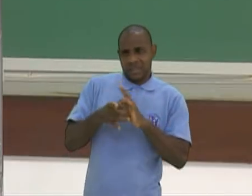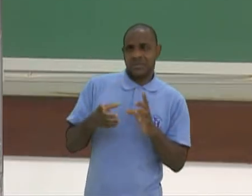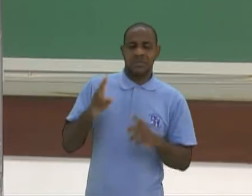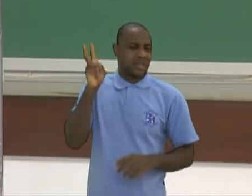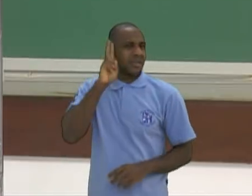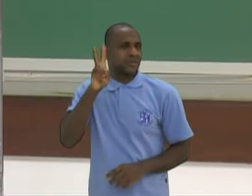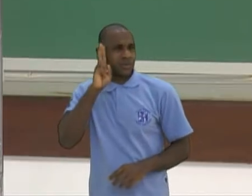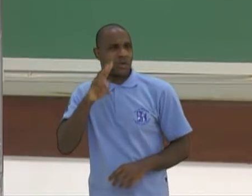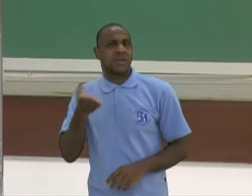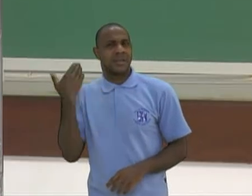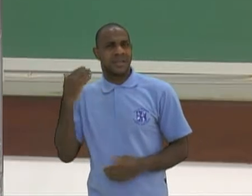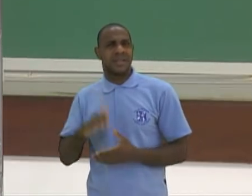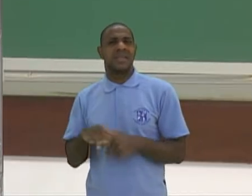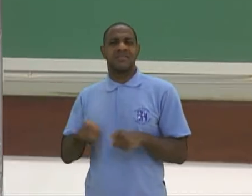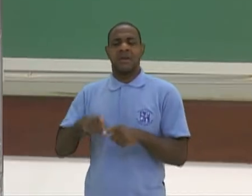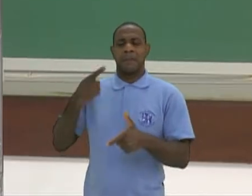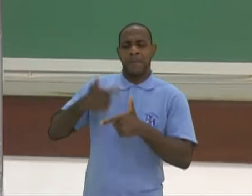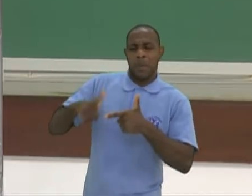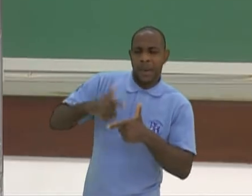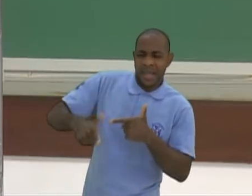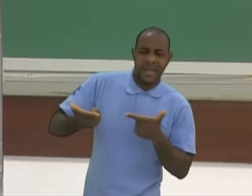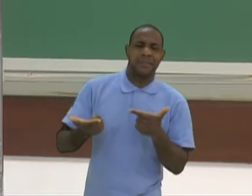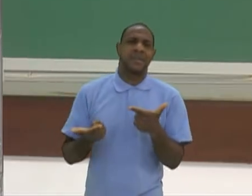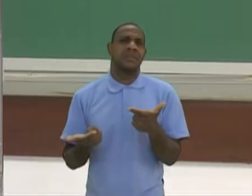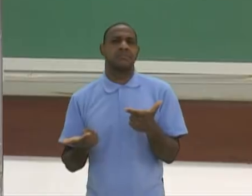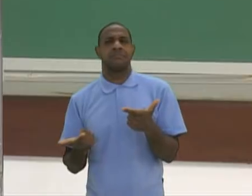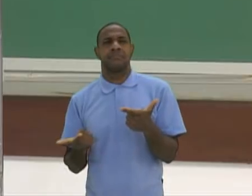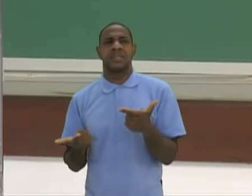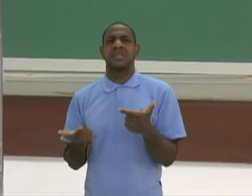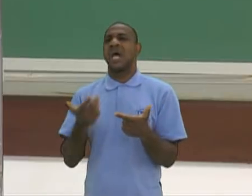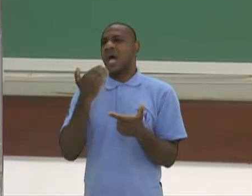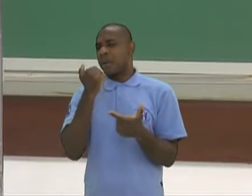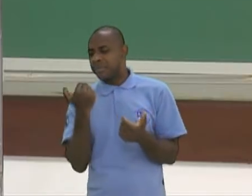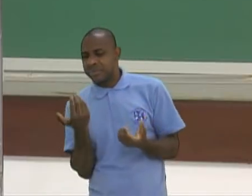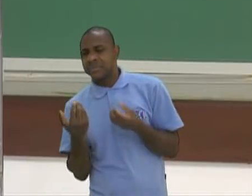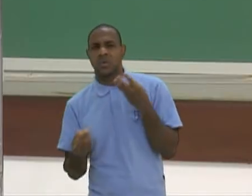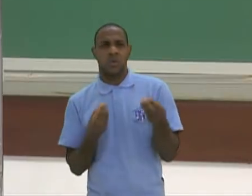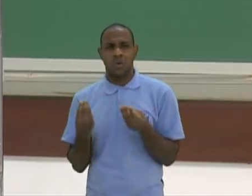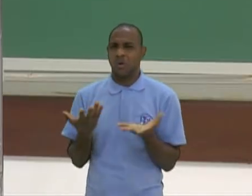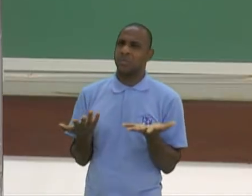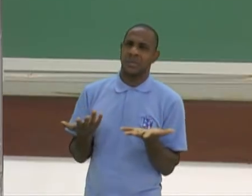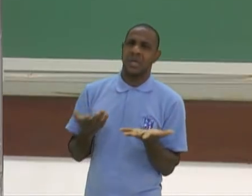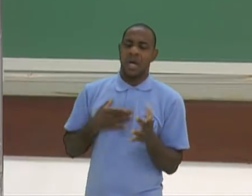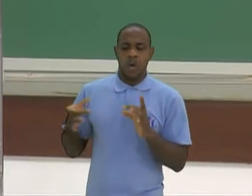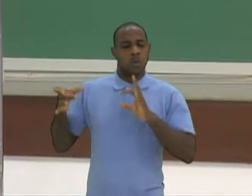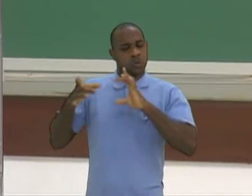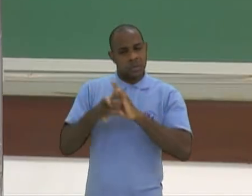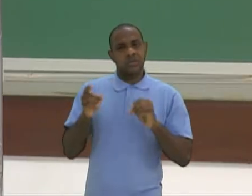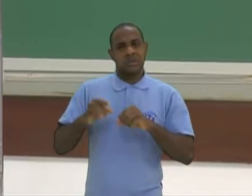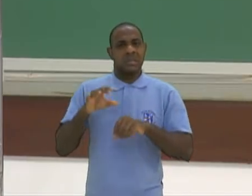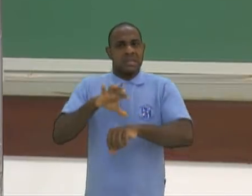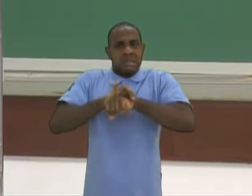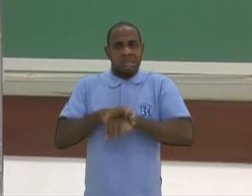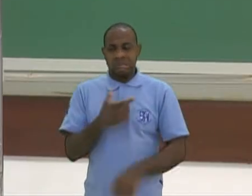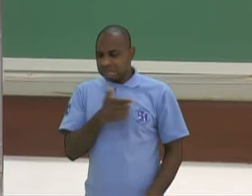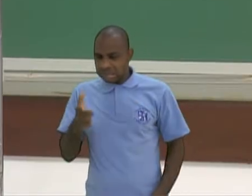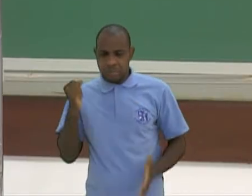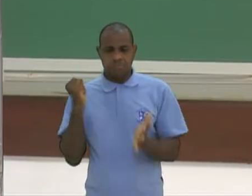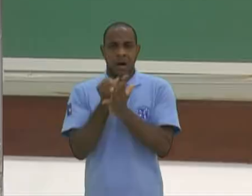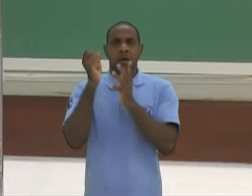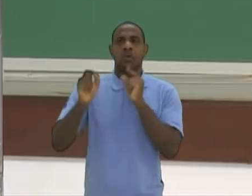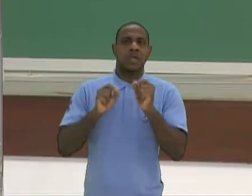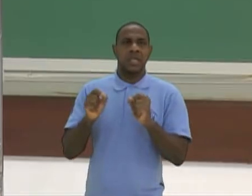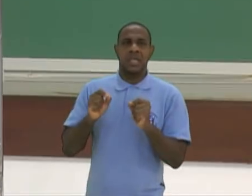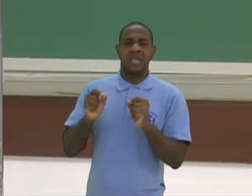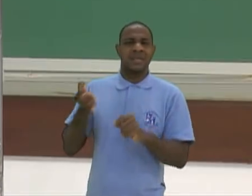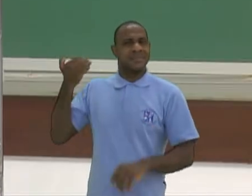né? Pestes, problemas de alimentação, enfim, um contexto de insegurança que marcou